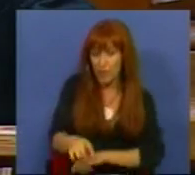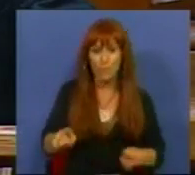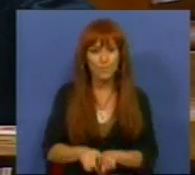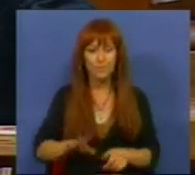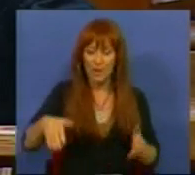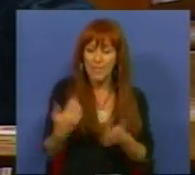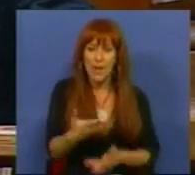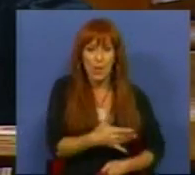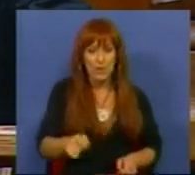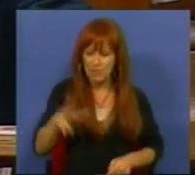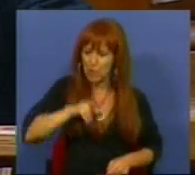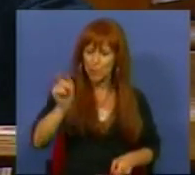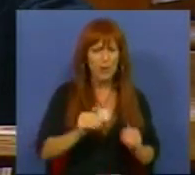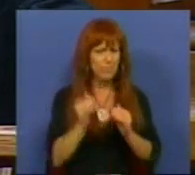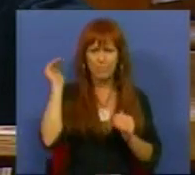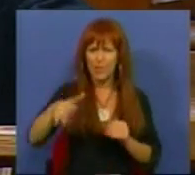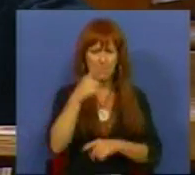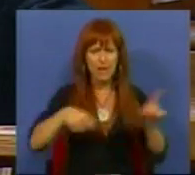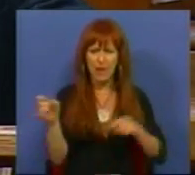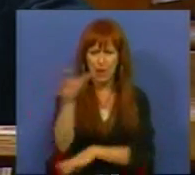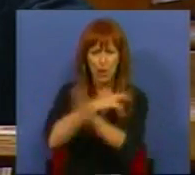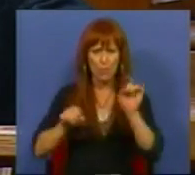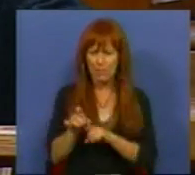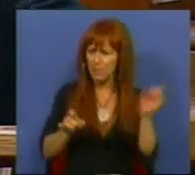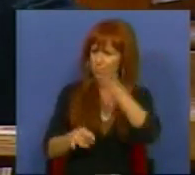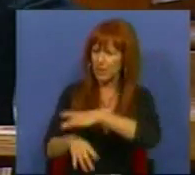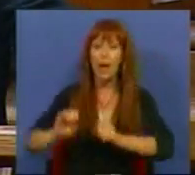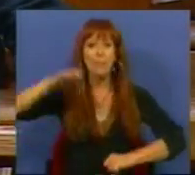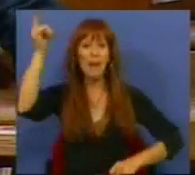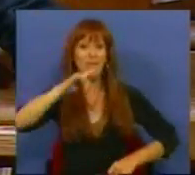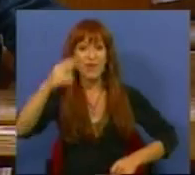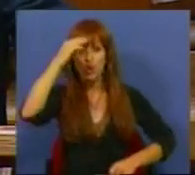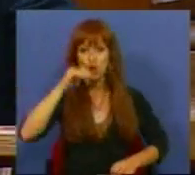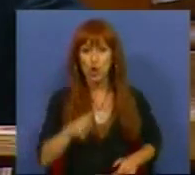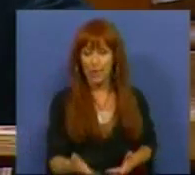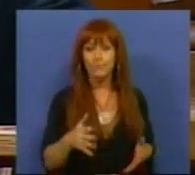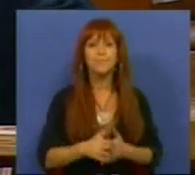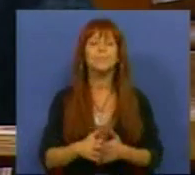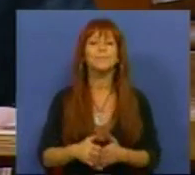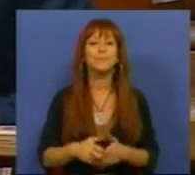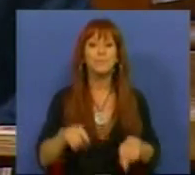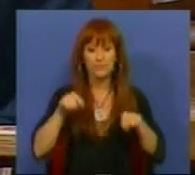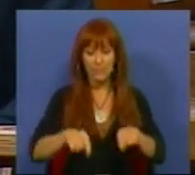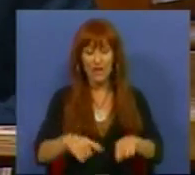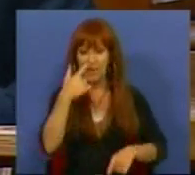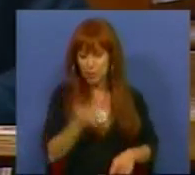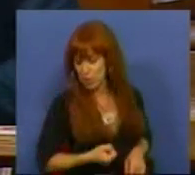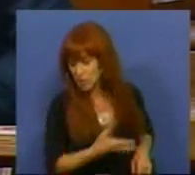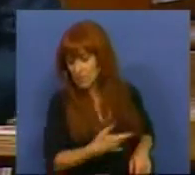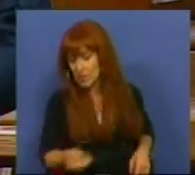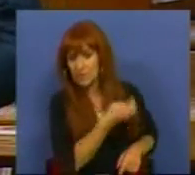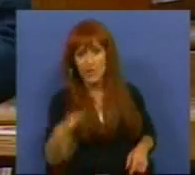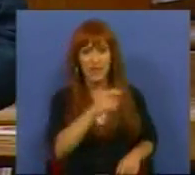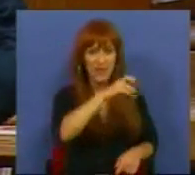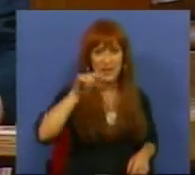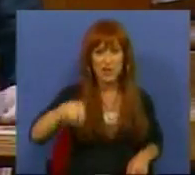que colocou o desemprego em Portugal acima da média europeia pela primeira vez na nossa história. E desses desempregados,